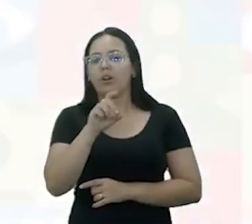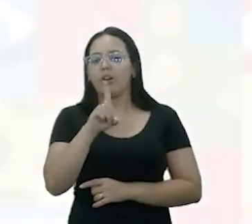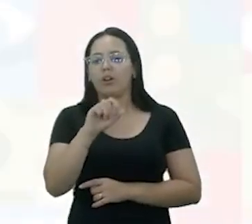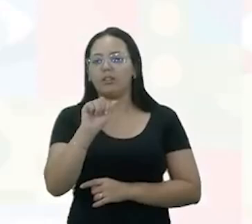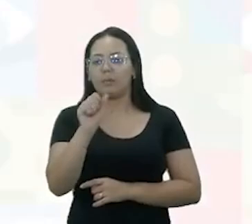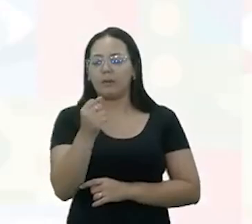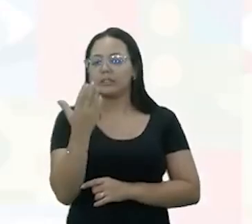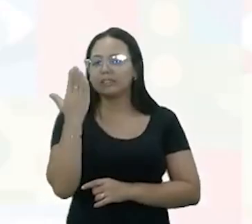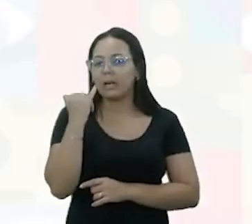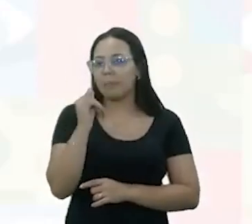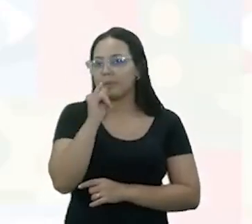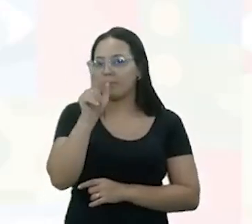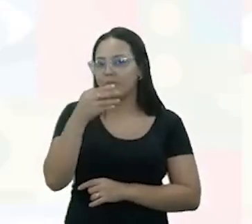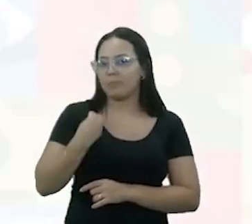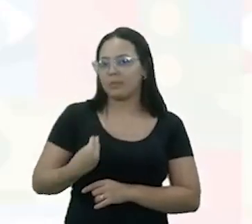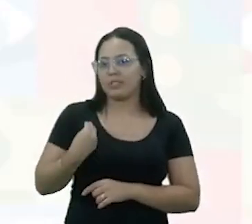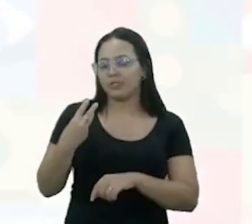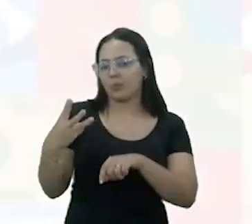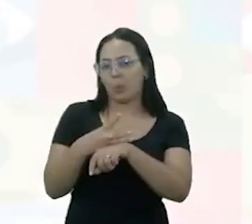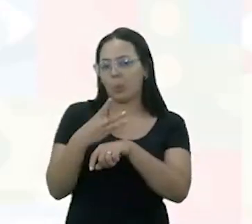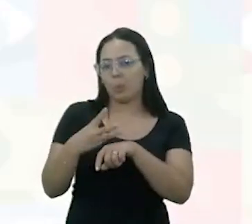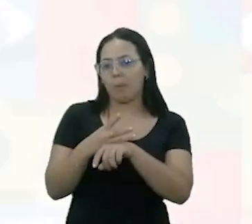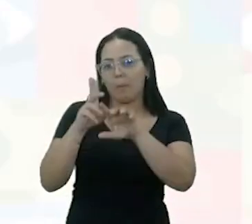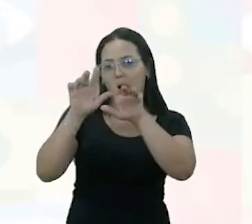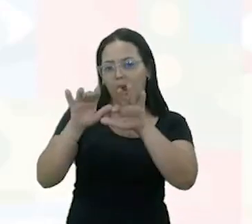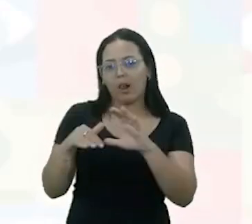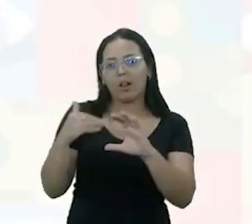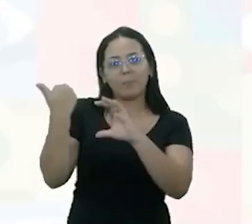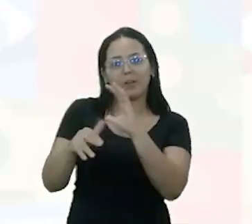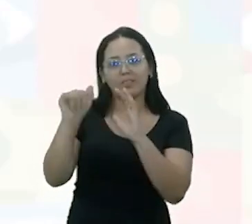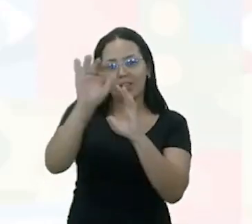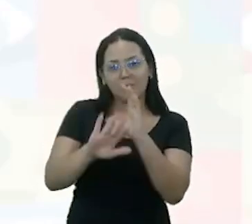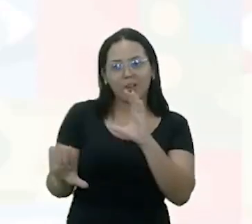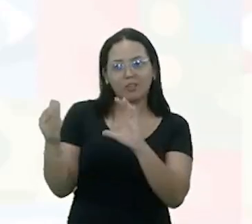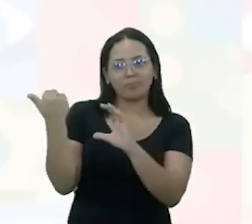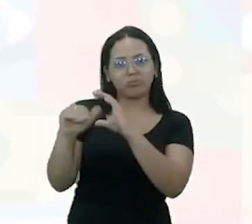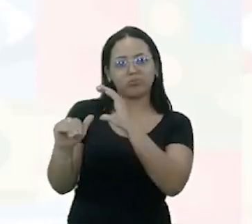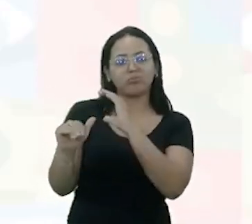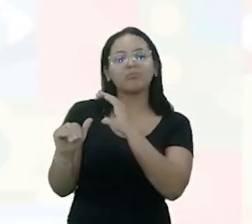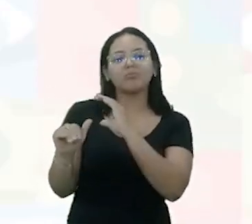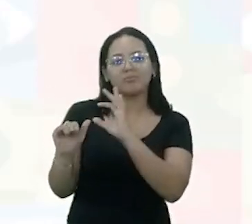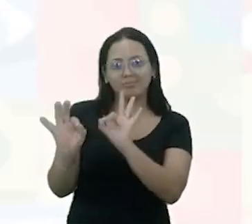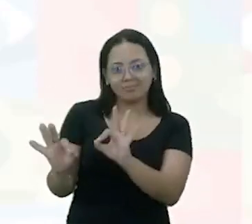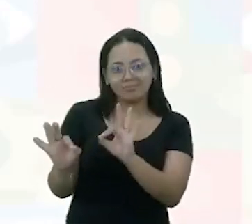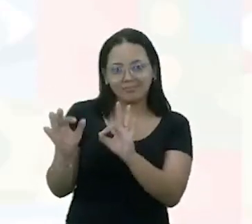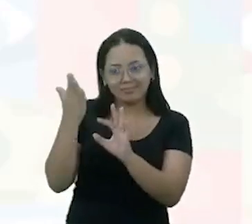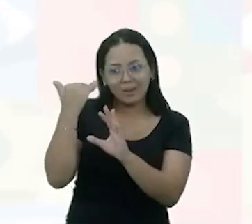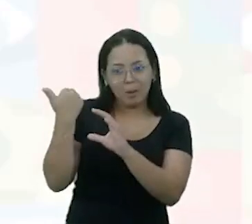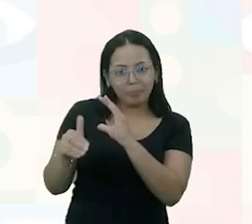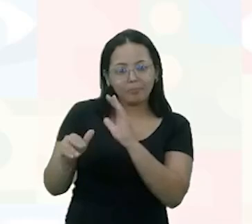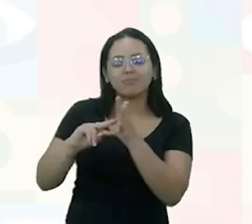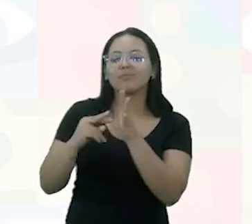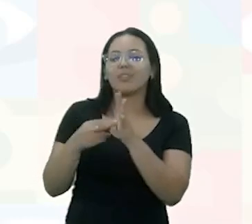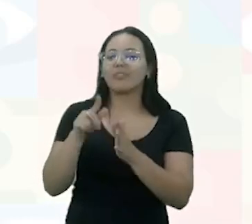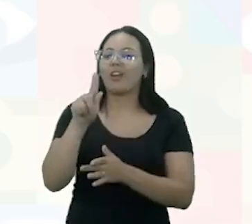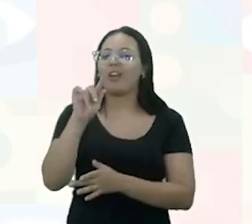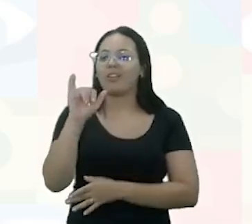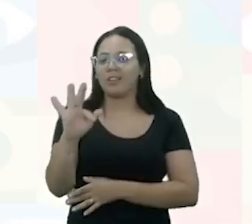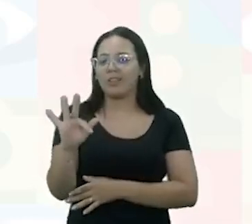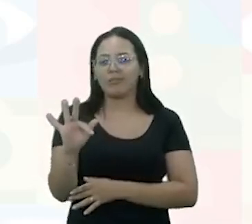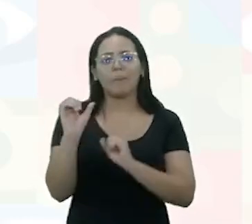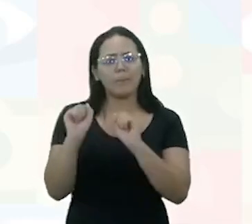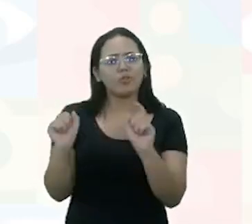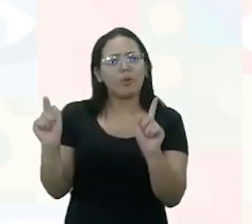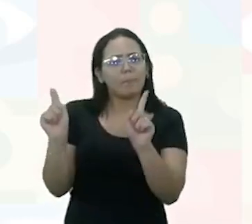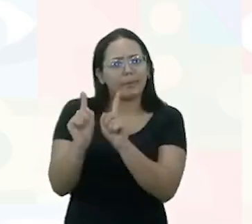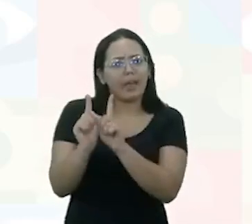está no WhatsApp e manda uma figura? É aí mesmo, ela é um GIF. Né? Ela é pequena,